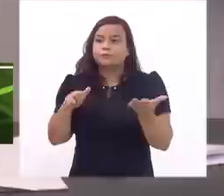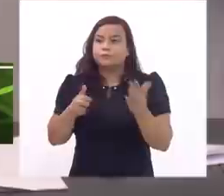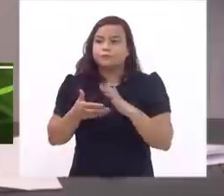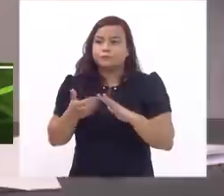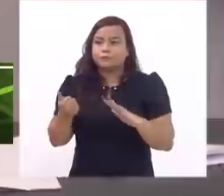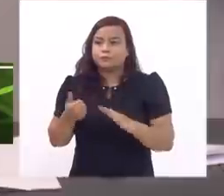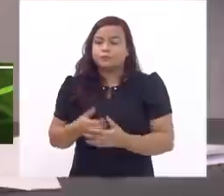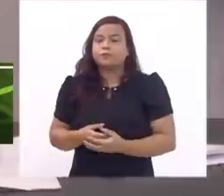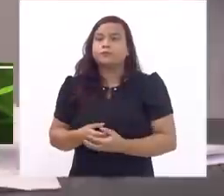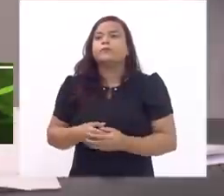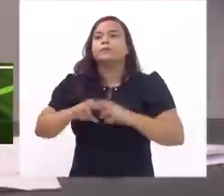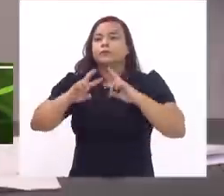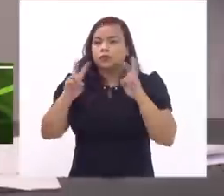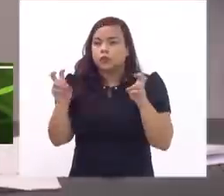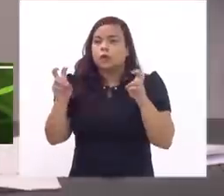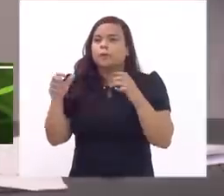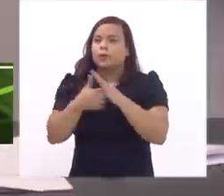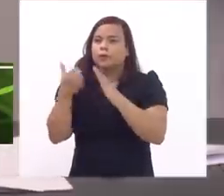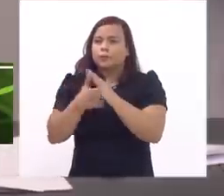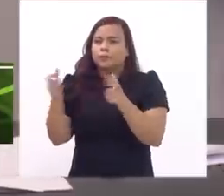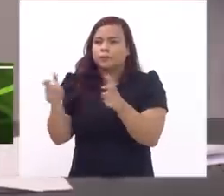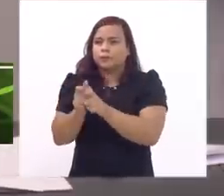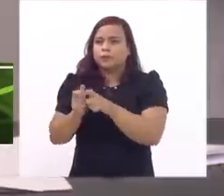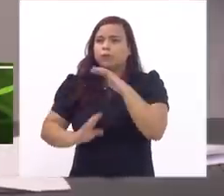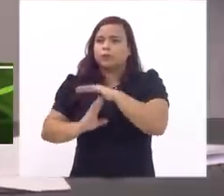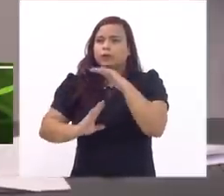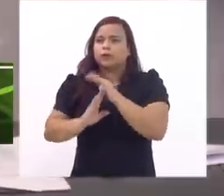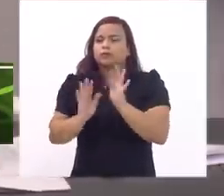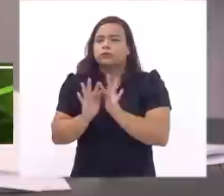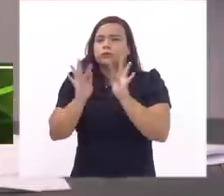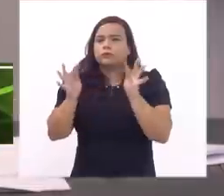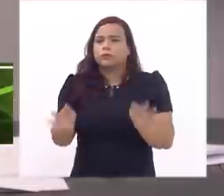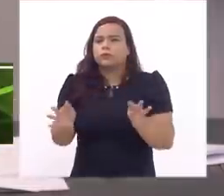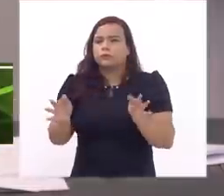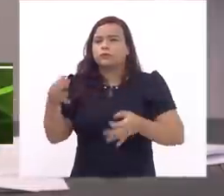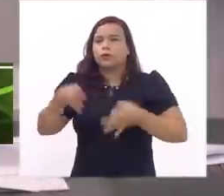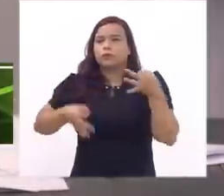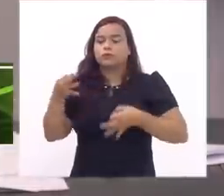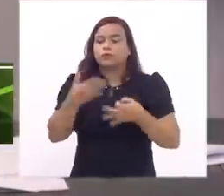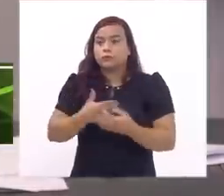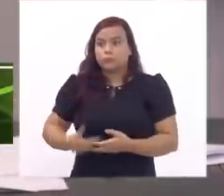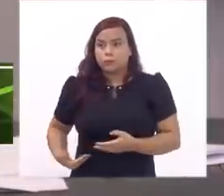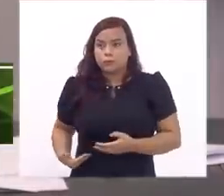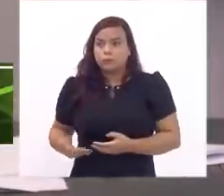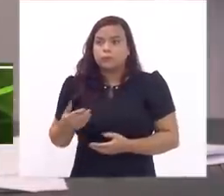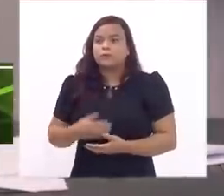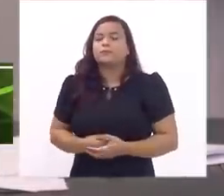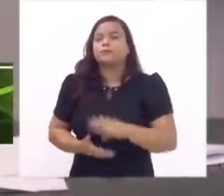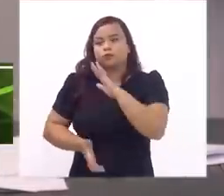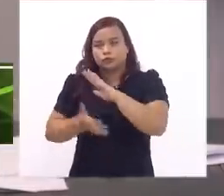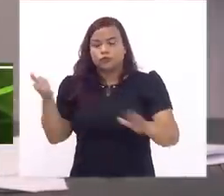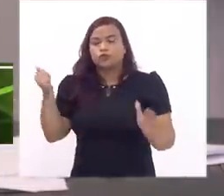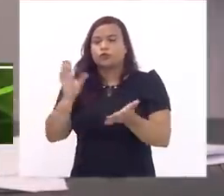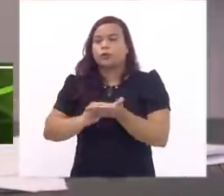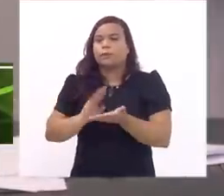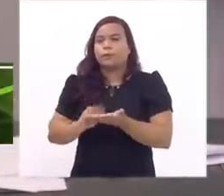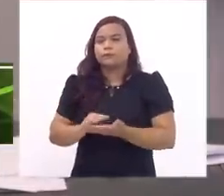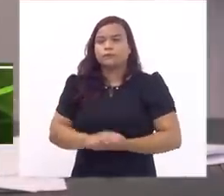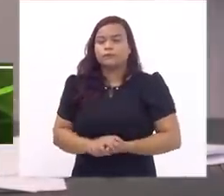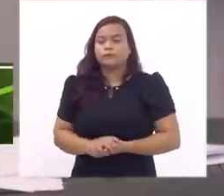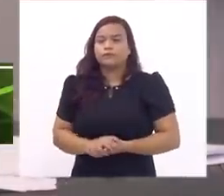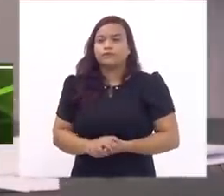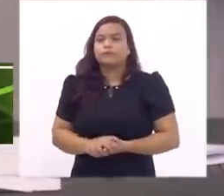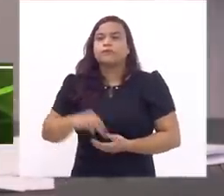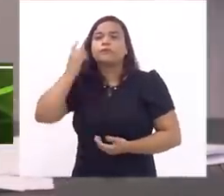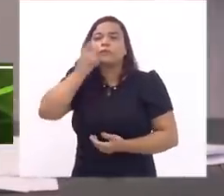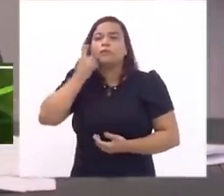Em relação à microempresa, o teto do Simples, audiência pública. Retirado de pauta.